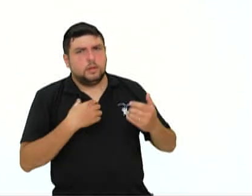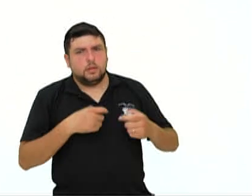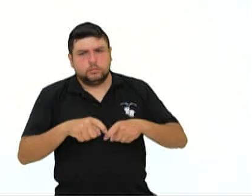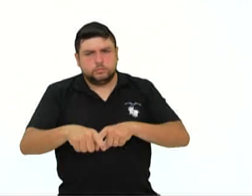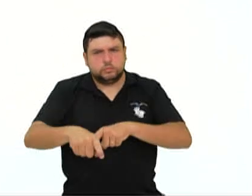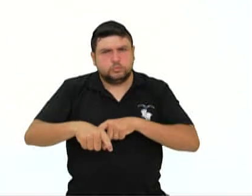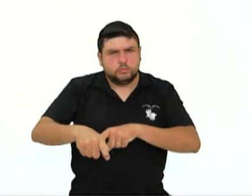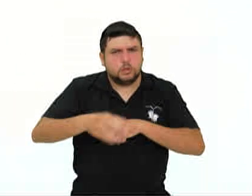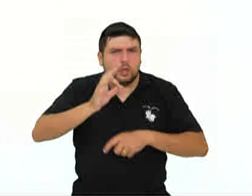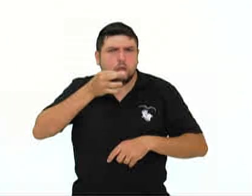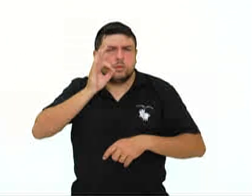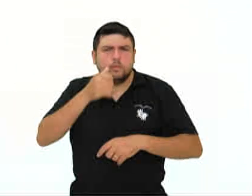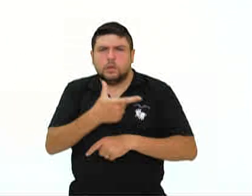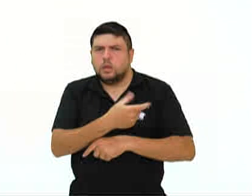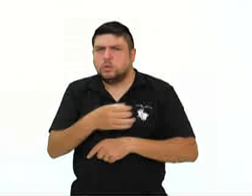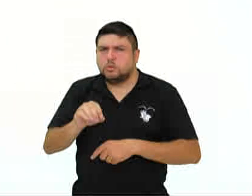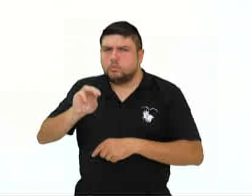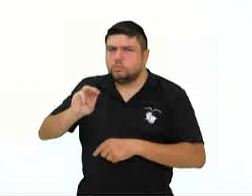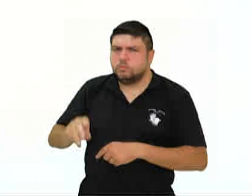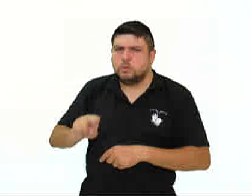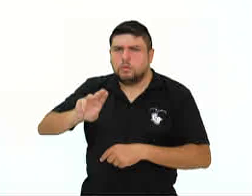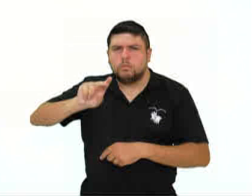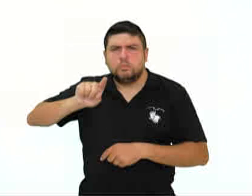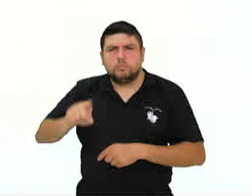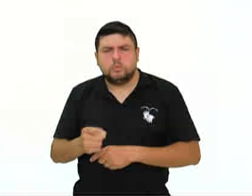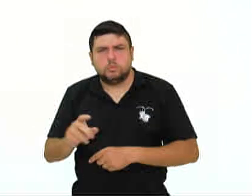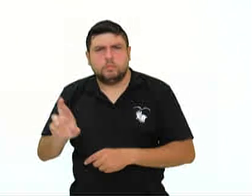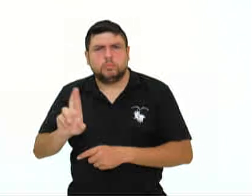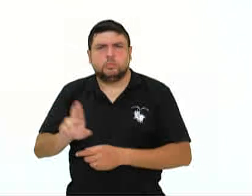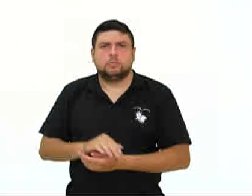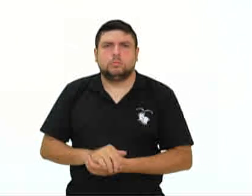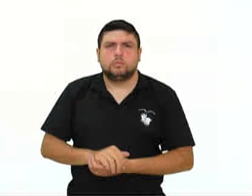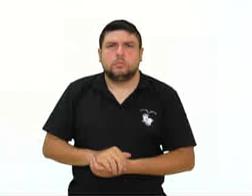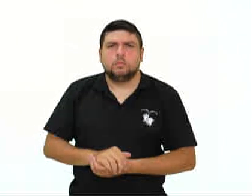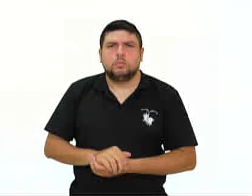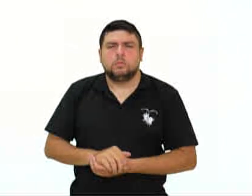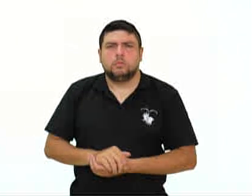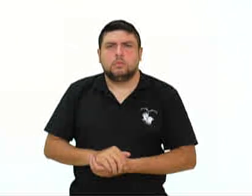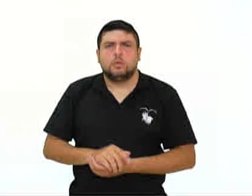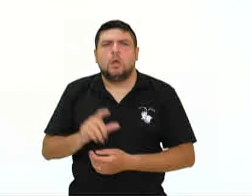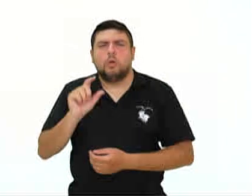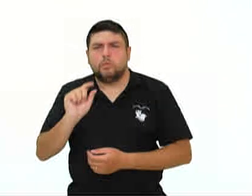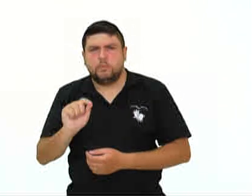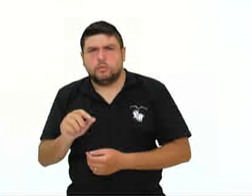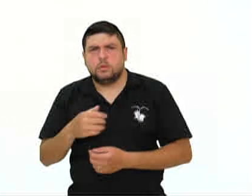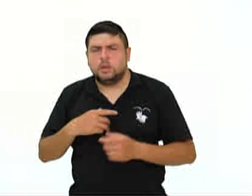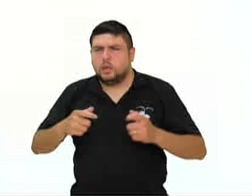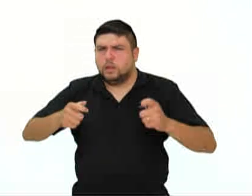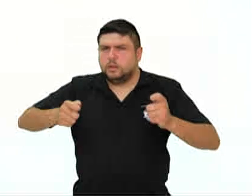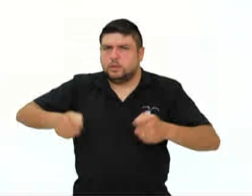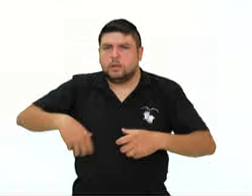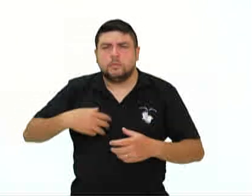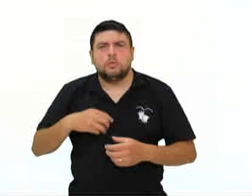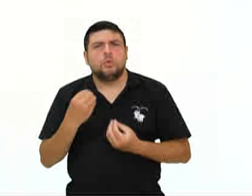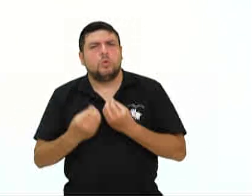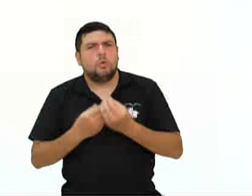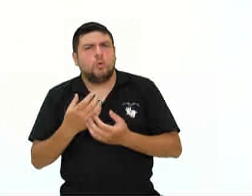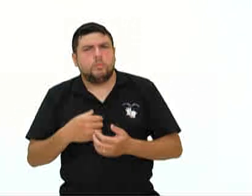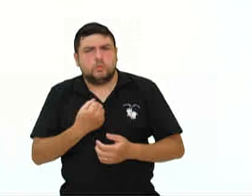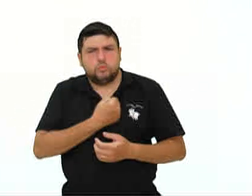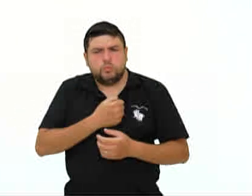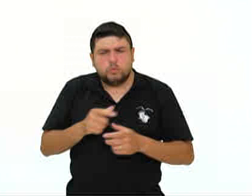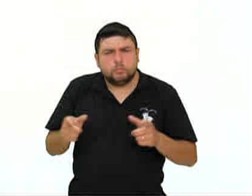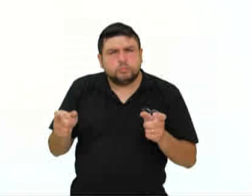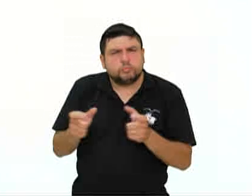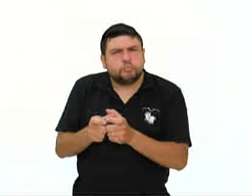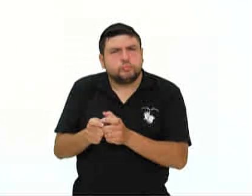a R$200.000. Estamos, de fato, num ponto crítico em que podem predominar aparentemente e em número as pequenas